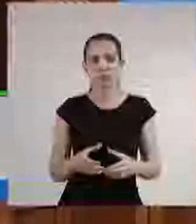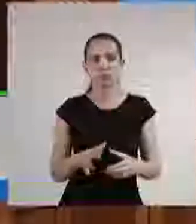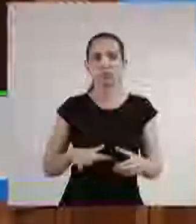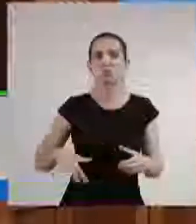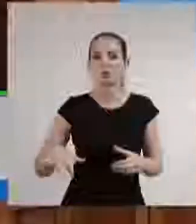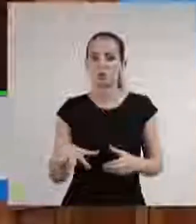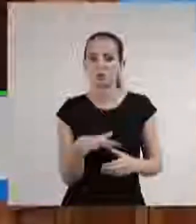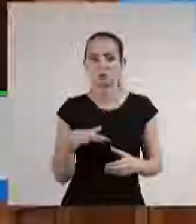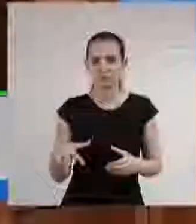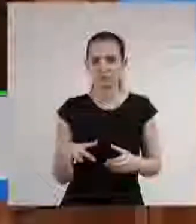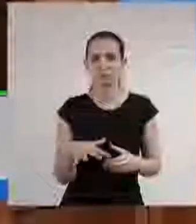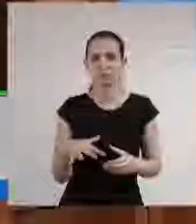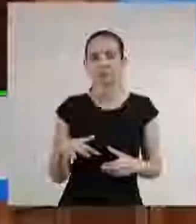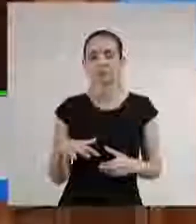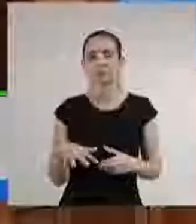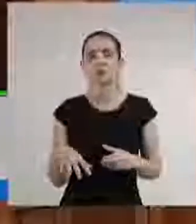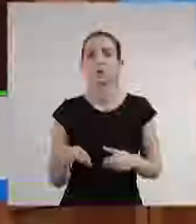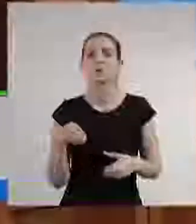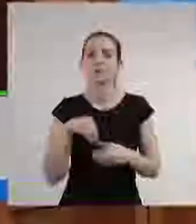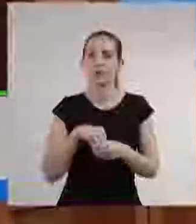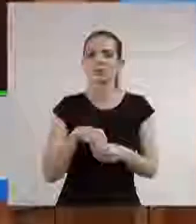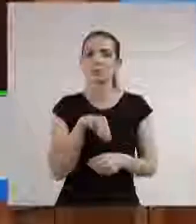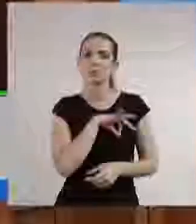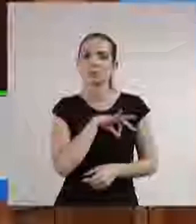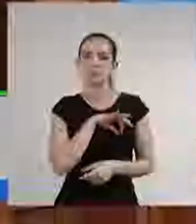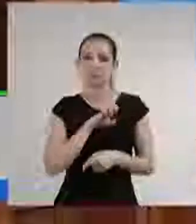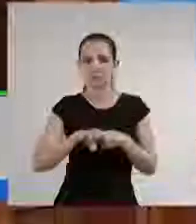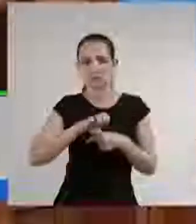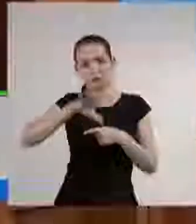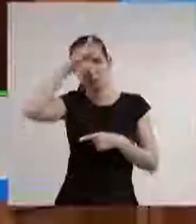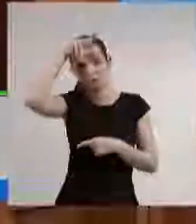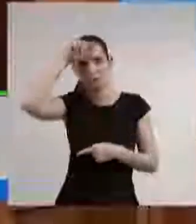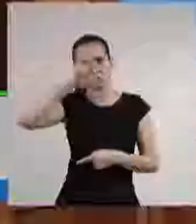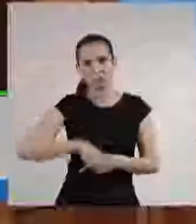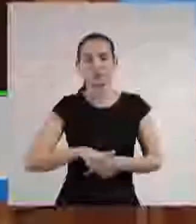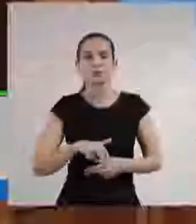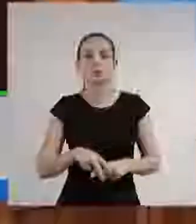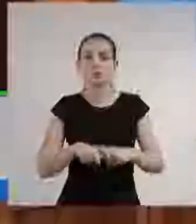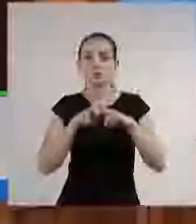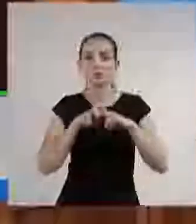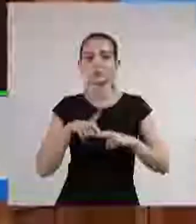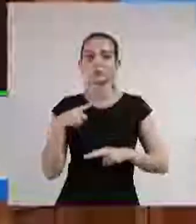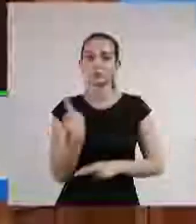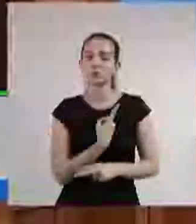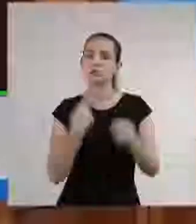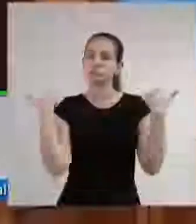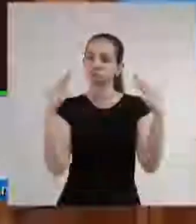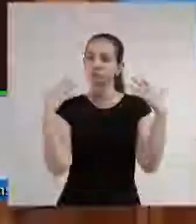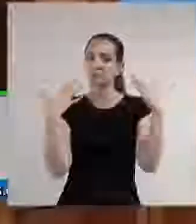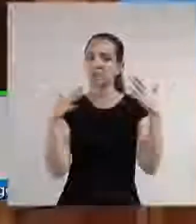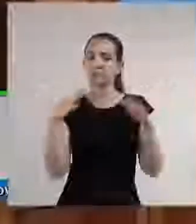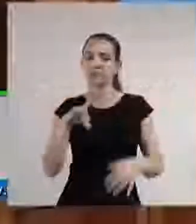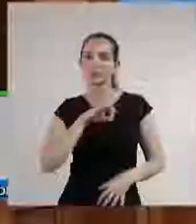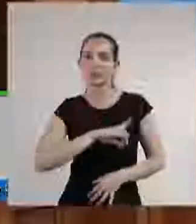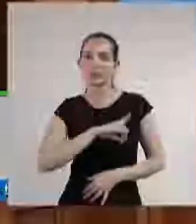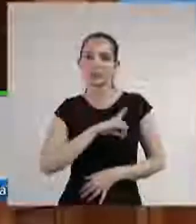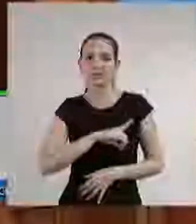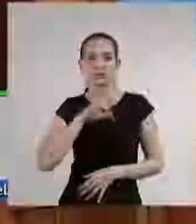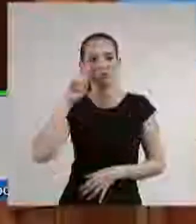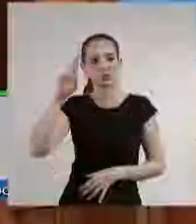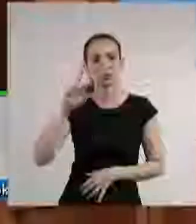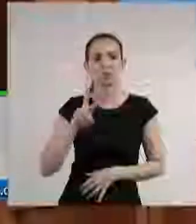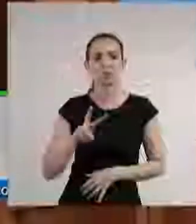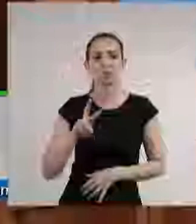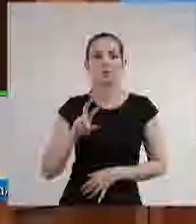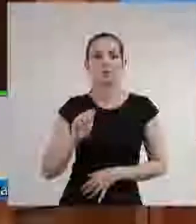essa composição aí da polícia do nosso estado. Portanto, nossos parabéns aí ao delegado-geral, doutor Marcelo Vargas,